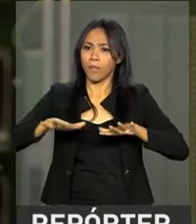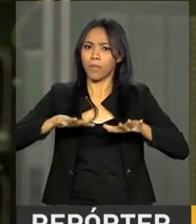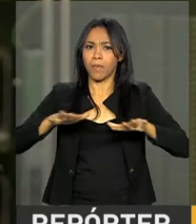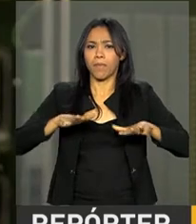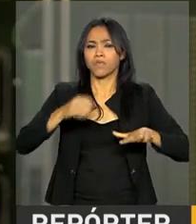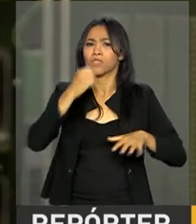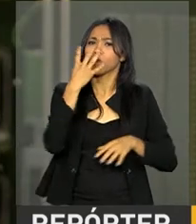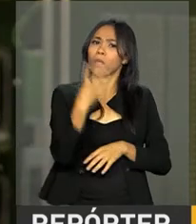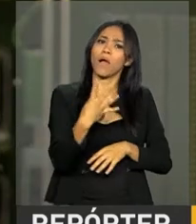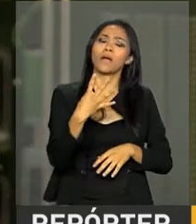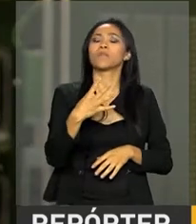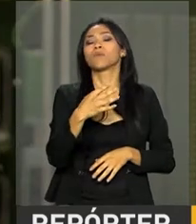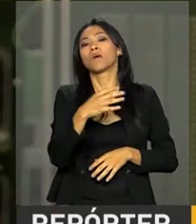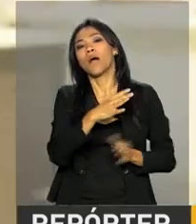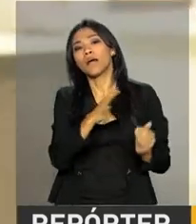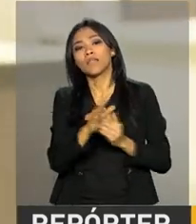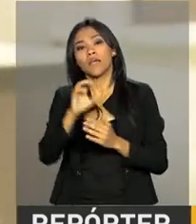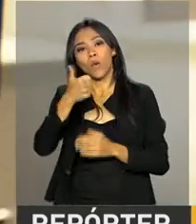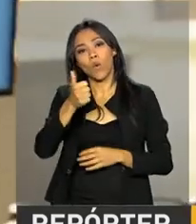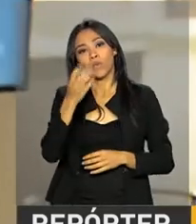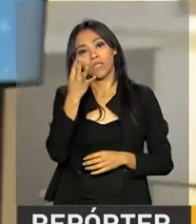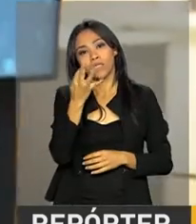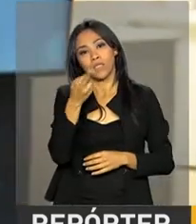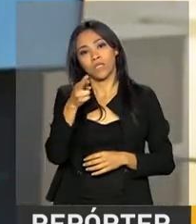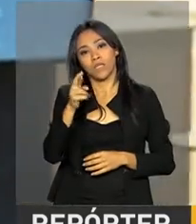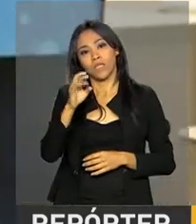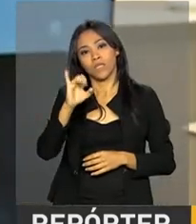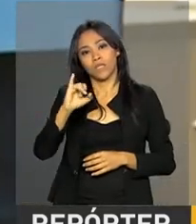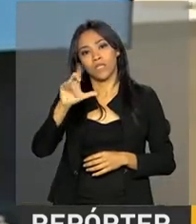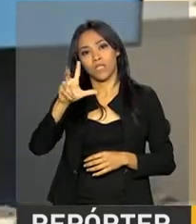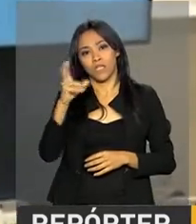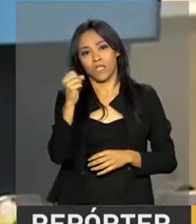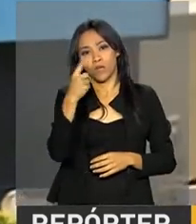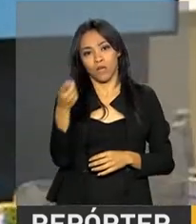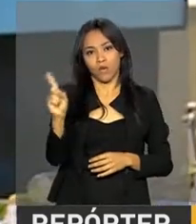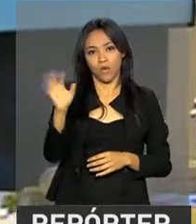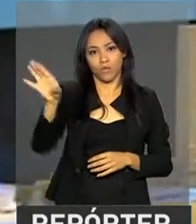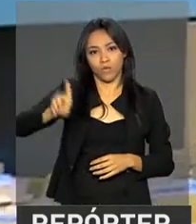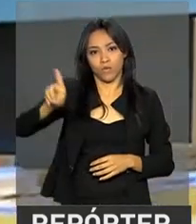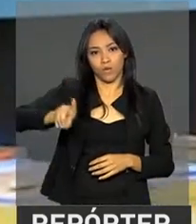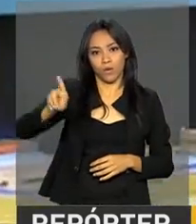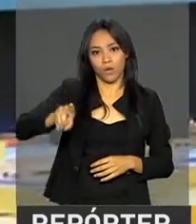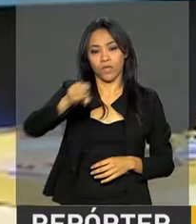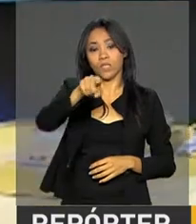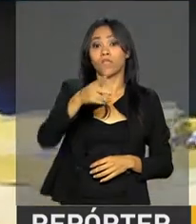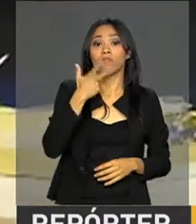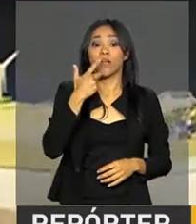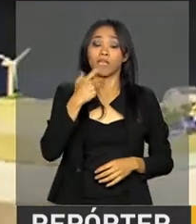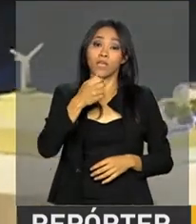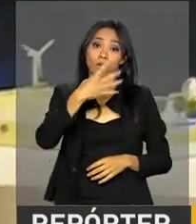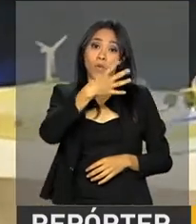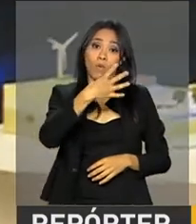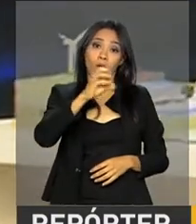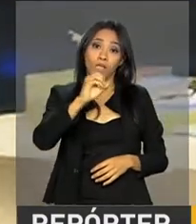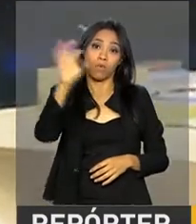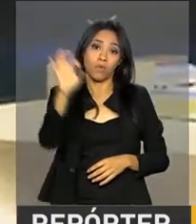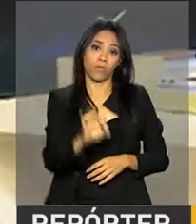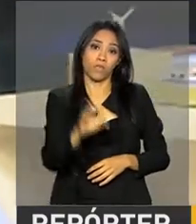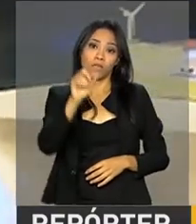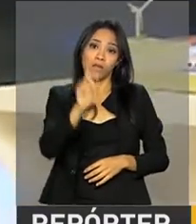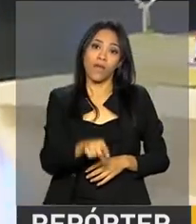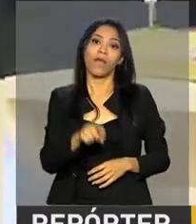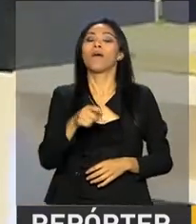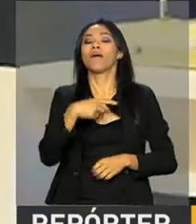11 trilhões de dólares até 2025 estima se que cerca de 40% desse valor sejam gerados em países emergentes